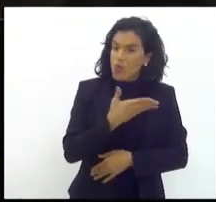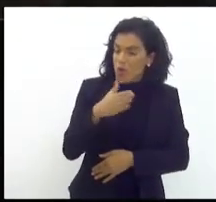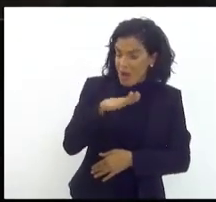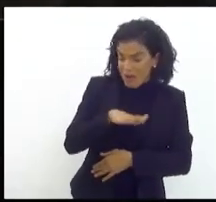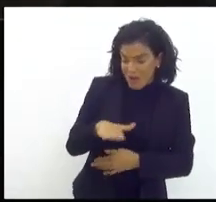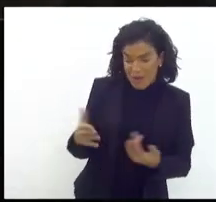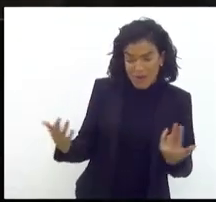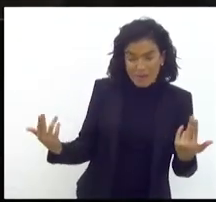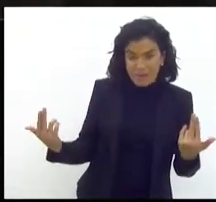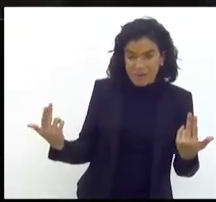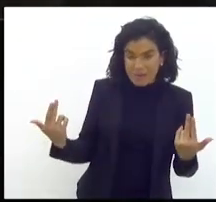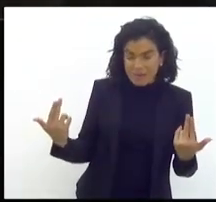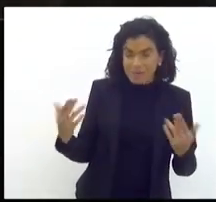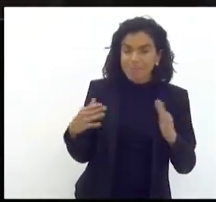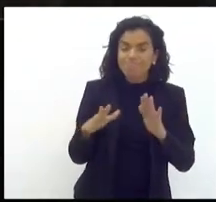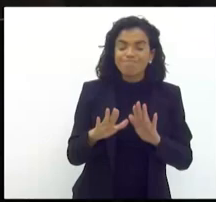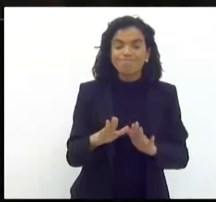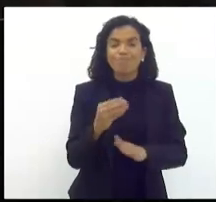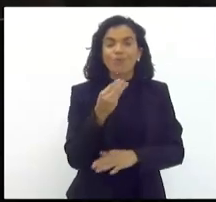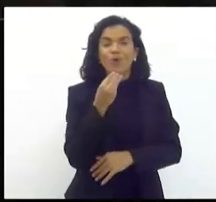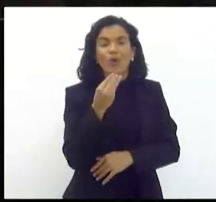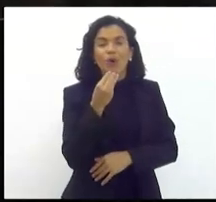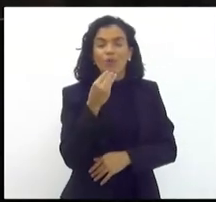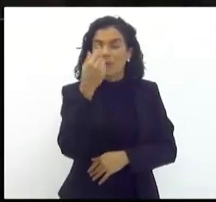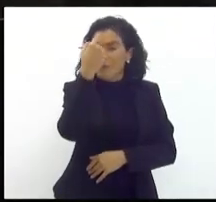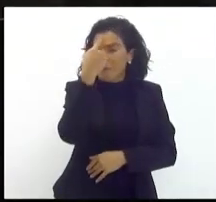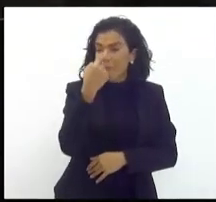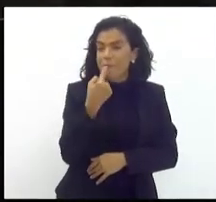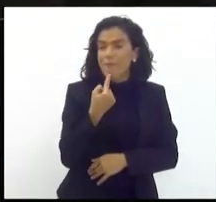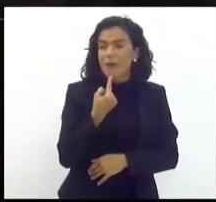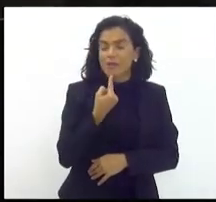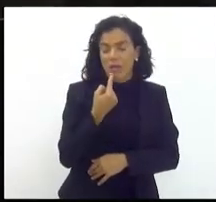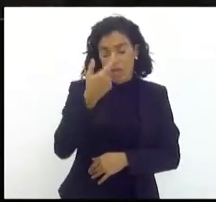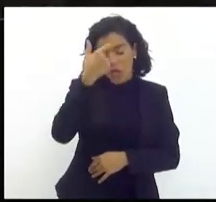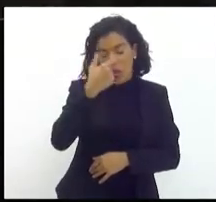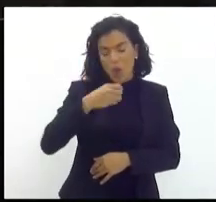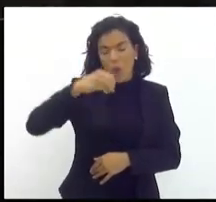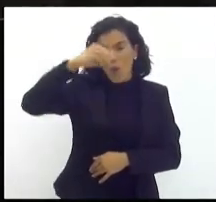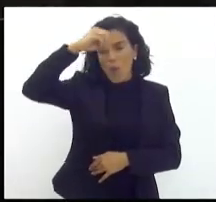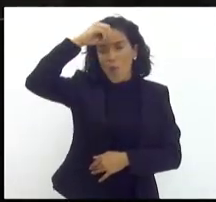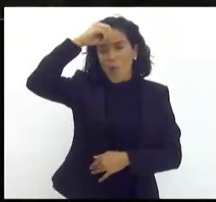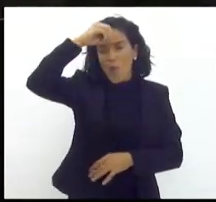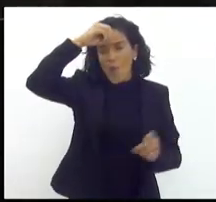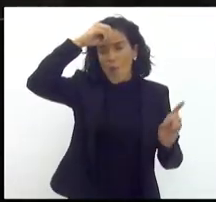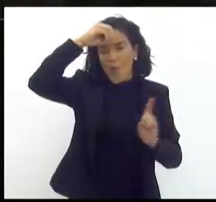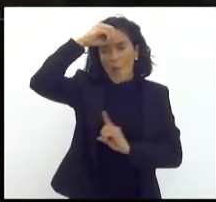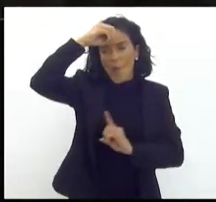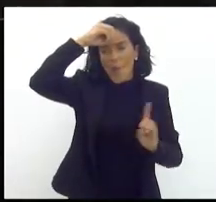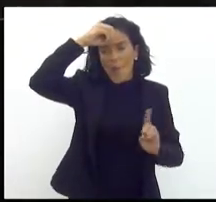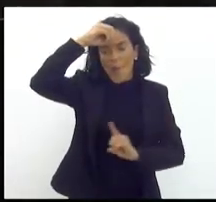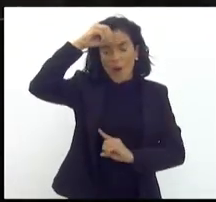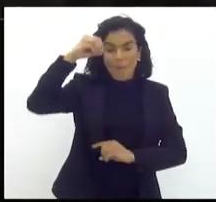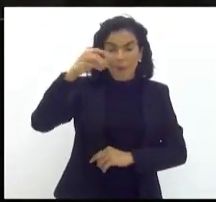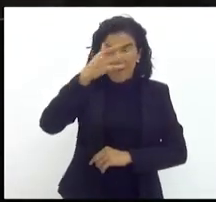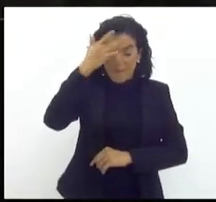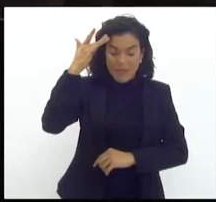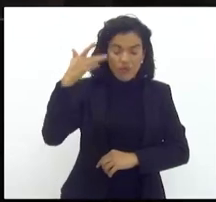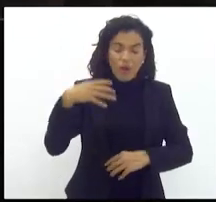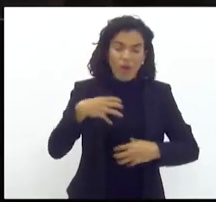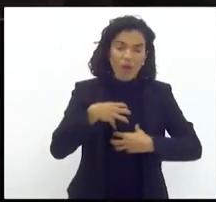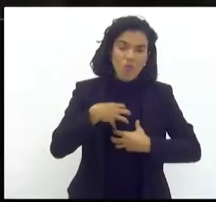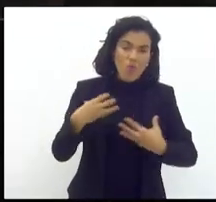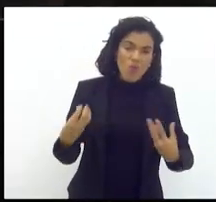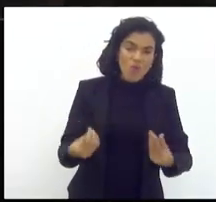também mas é óbvio que essa imagem eu não sou um ingênua de achar que quem não se sensibilizou